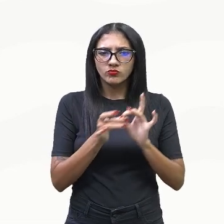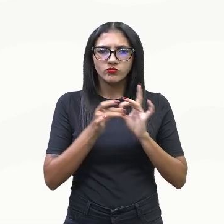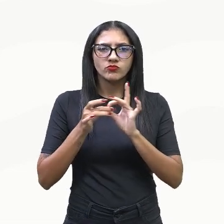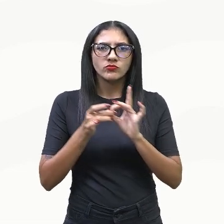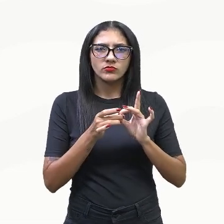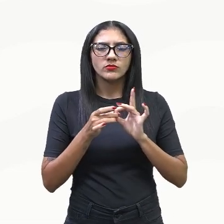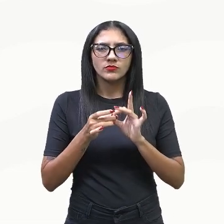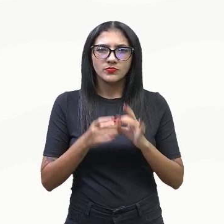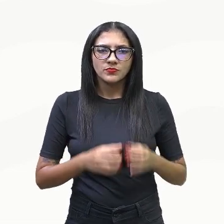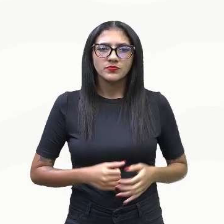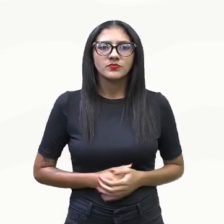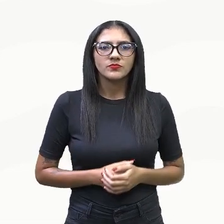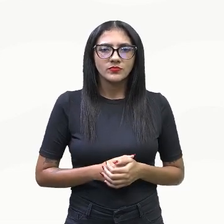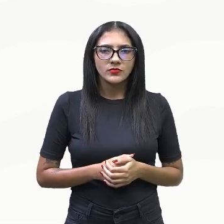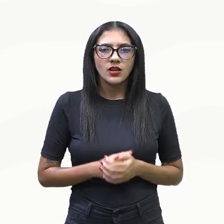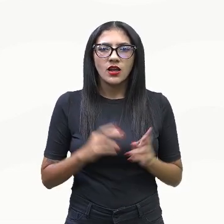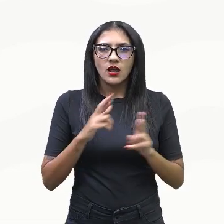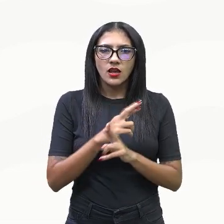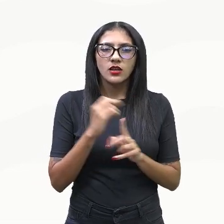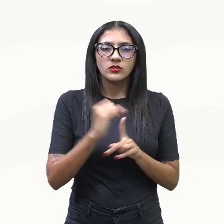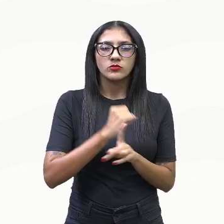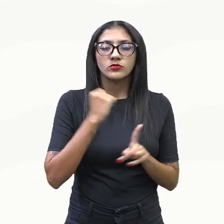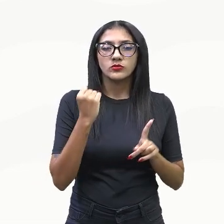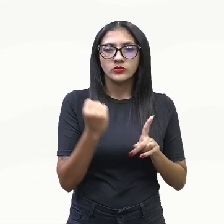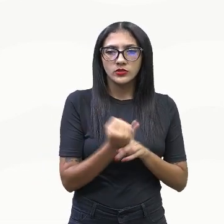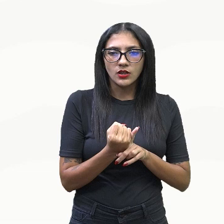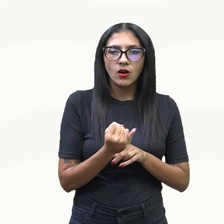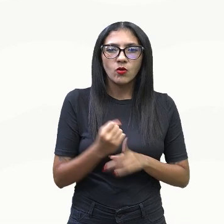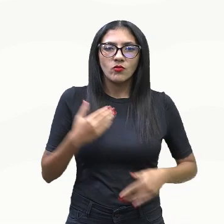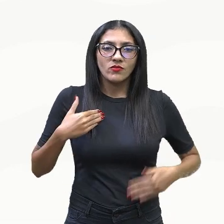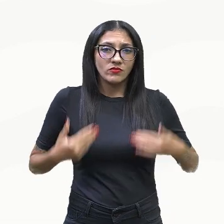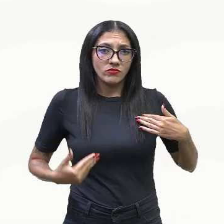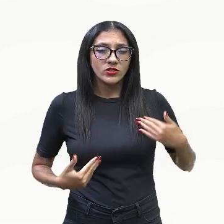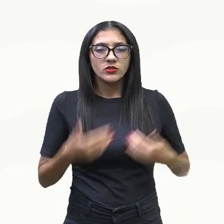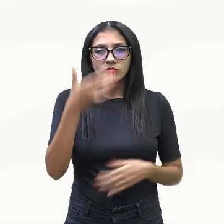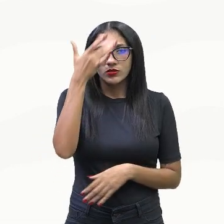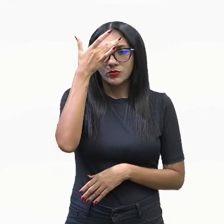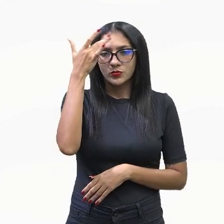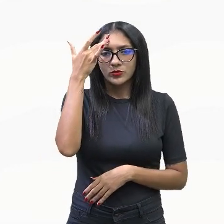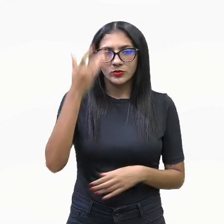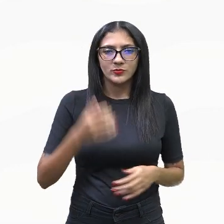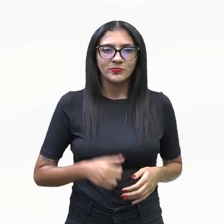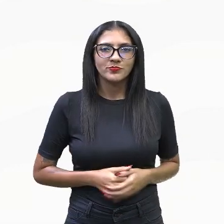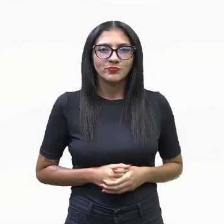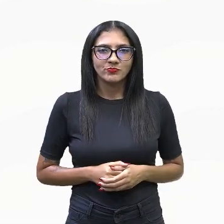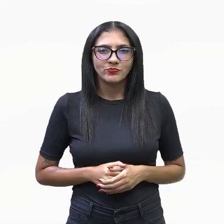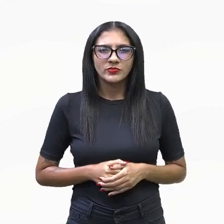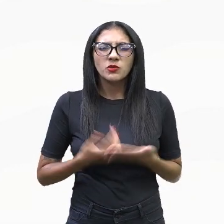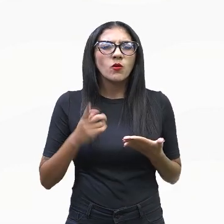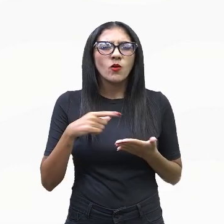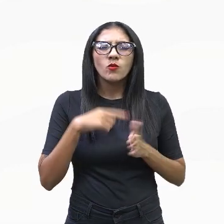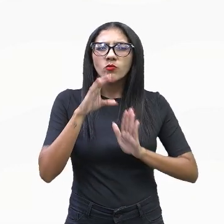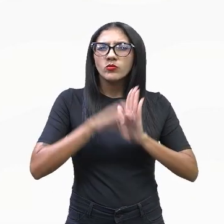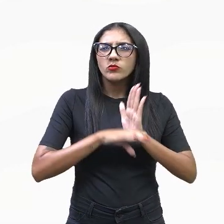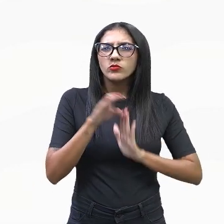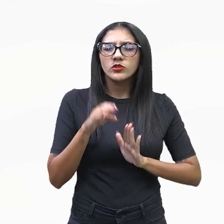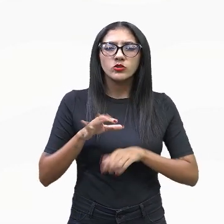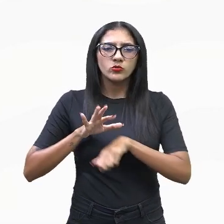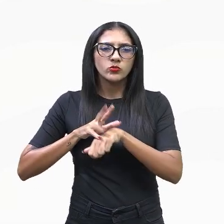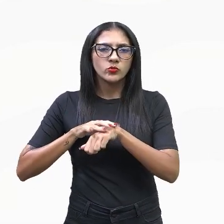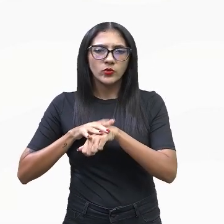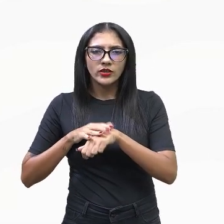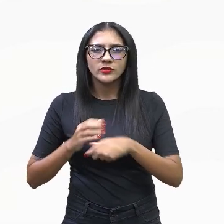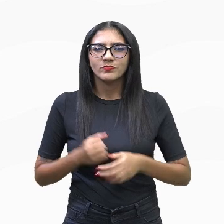bem-estar físico, o social e o mental. E qual é o conceito de doença, então, professor? É um conjunto